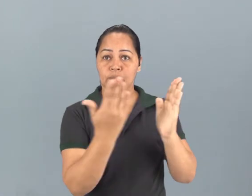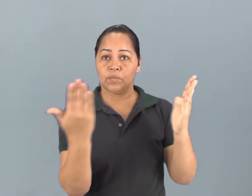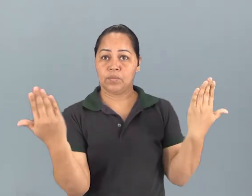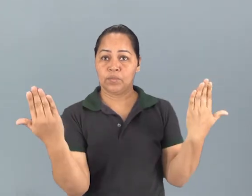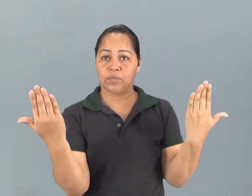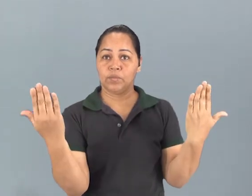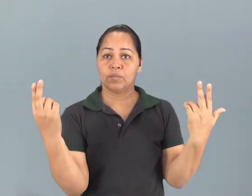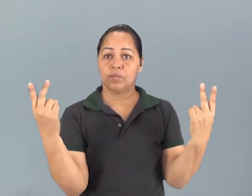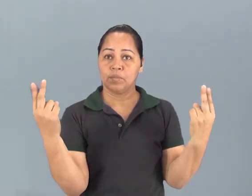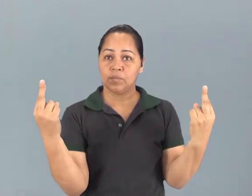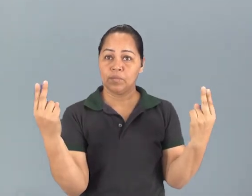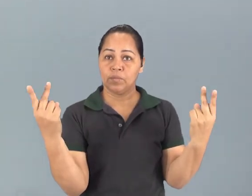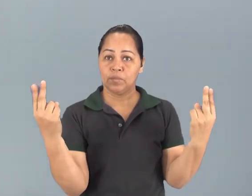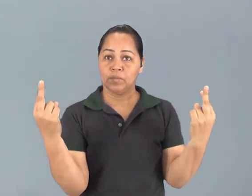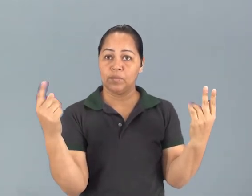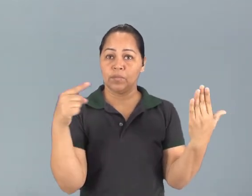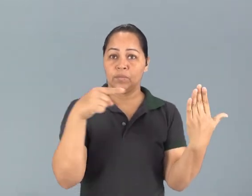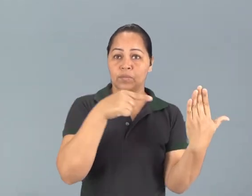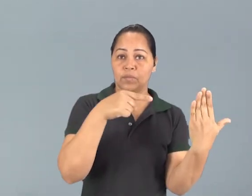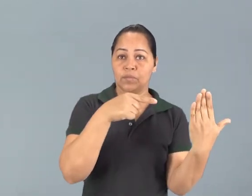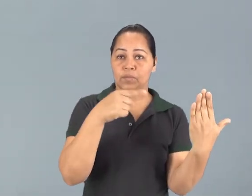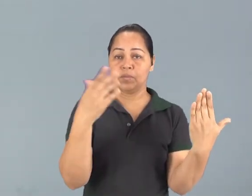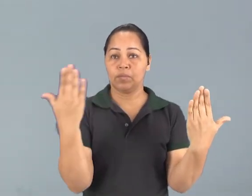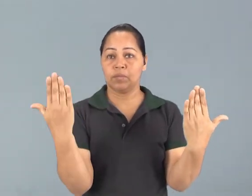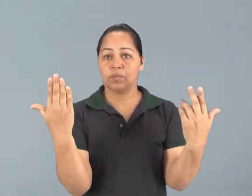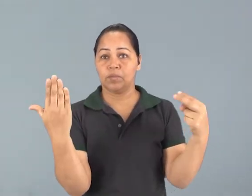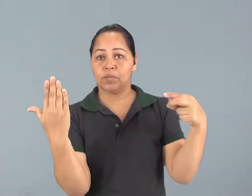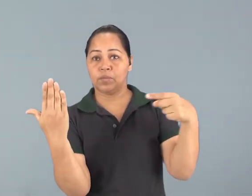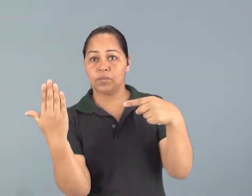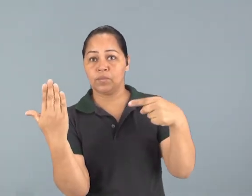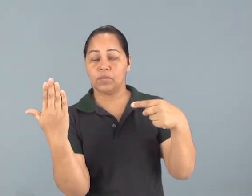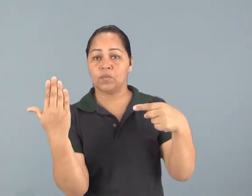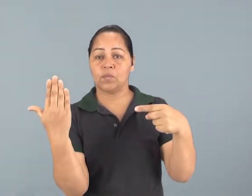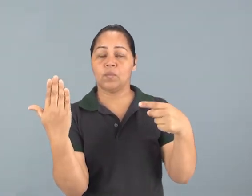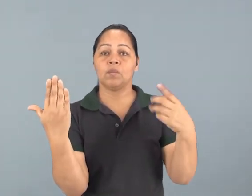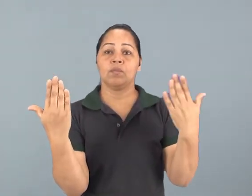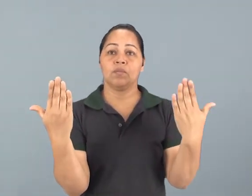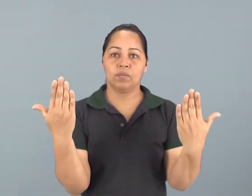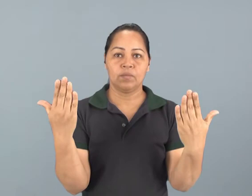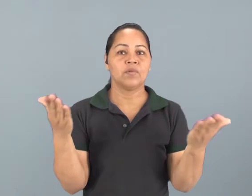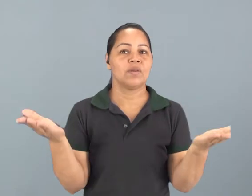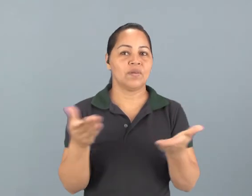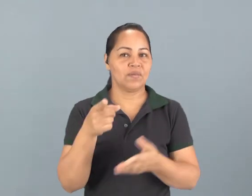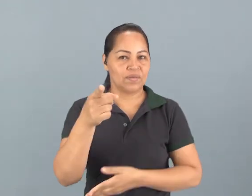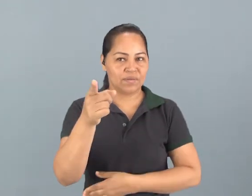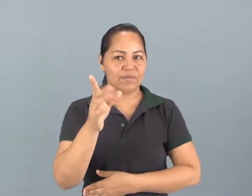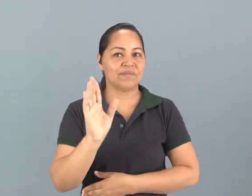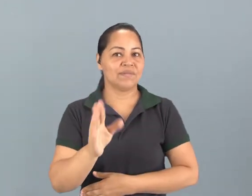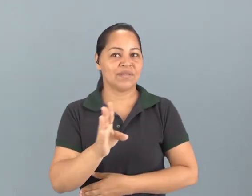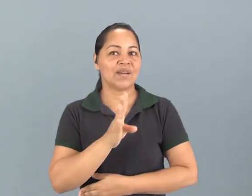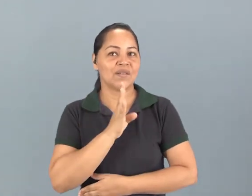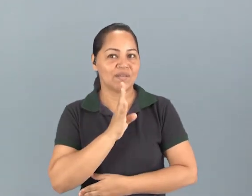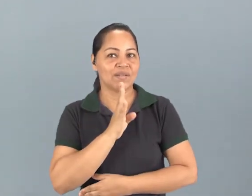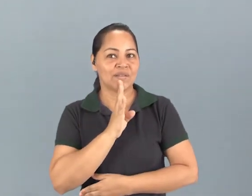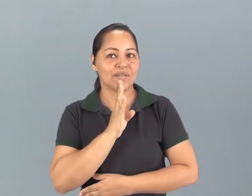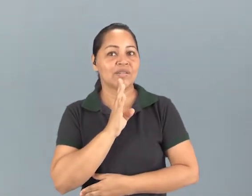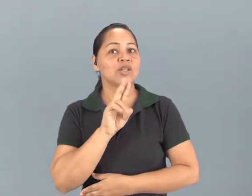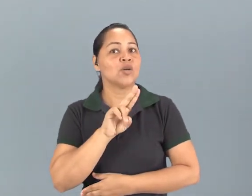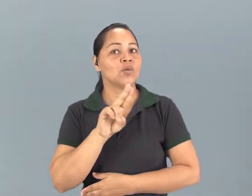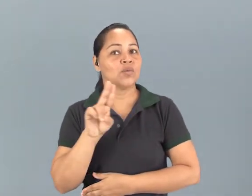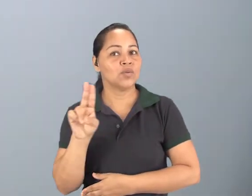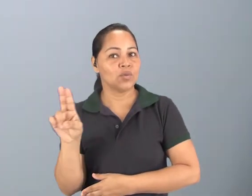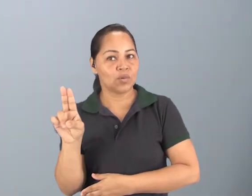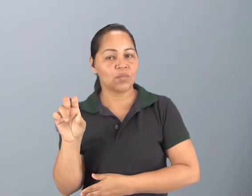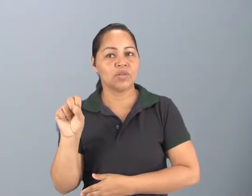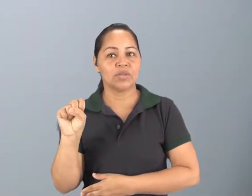é algo que seja distante da realidade de vocês. Agora que vocês já conhecem o nome dessa simetria, que